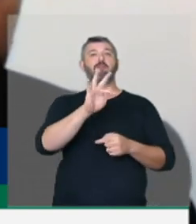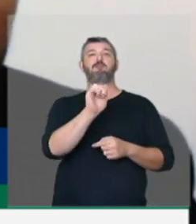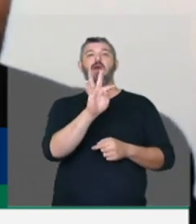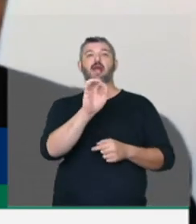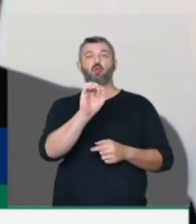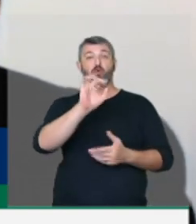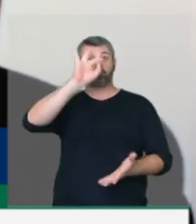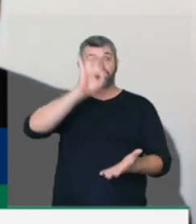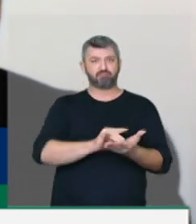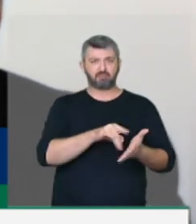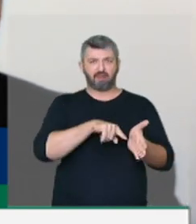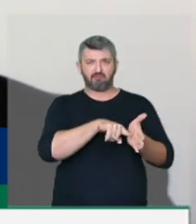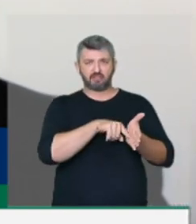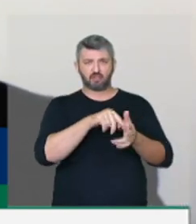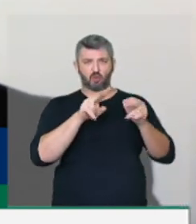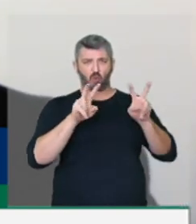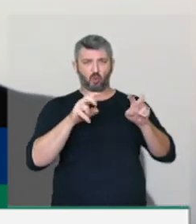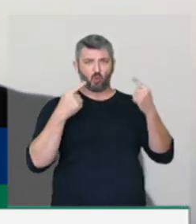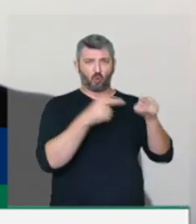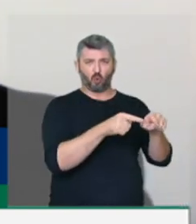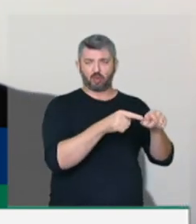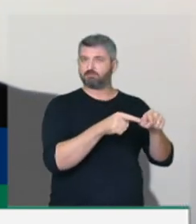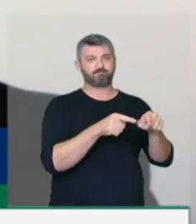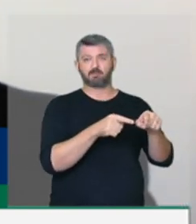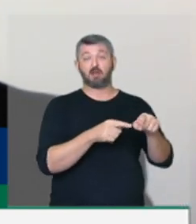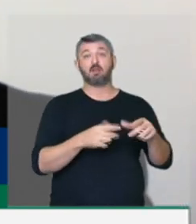sendo investigado, o que possibilita que